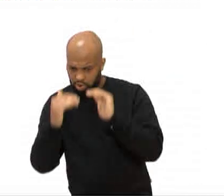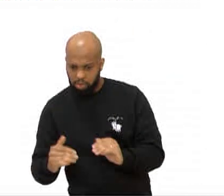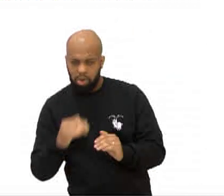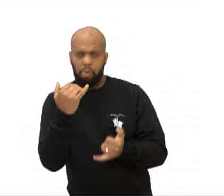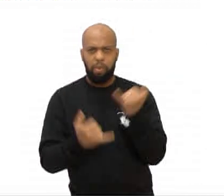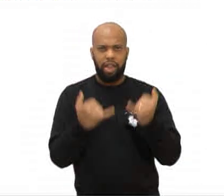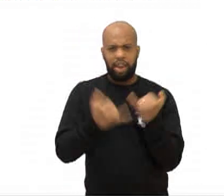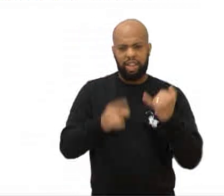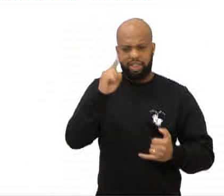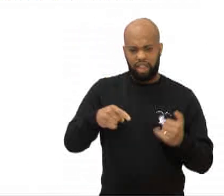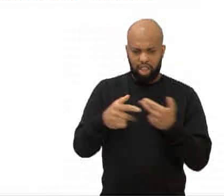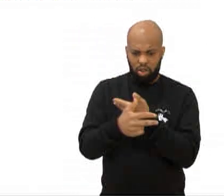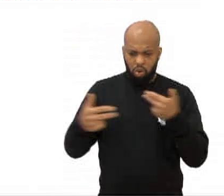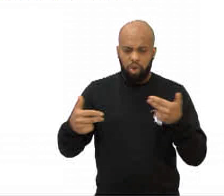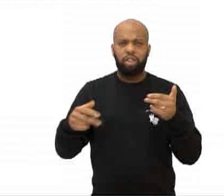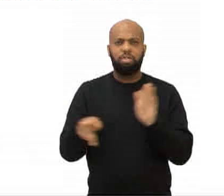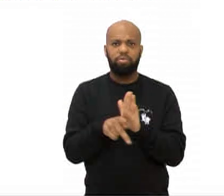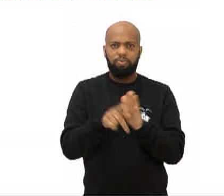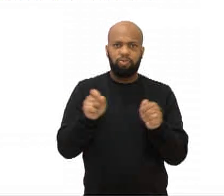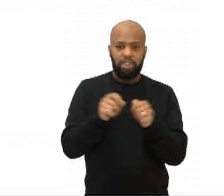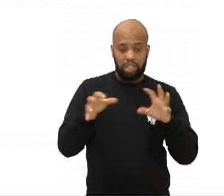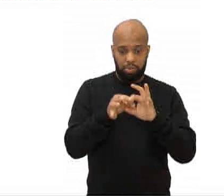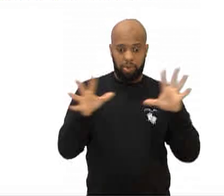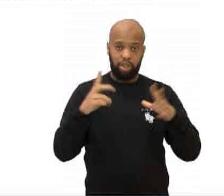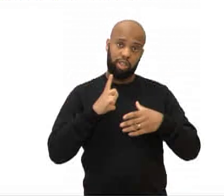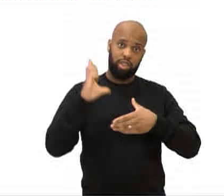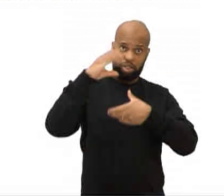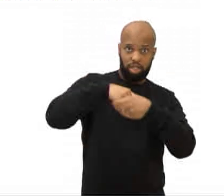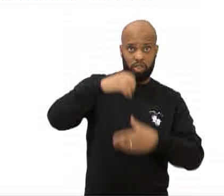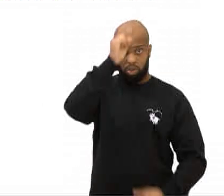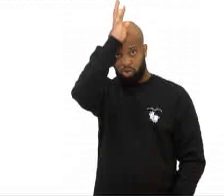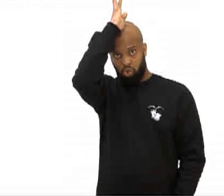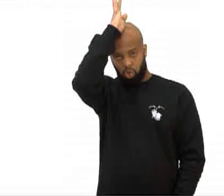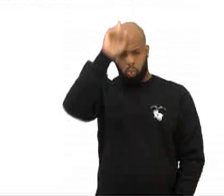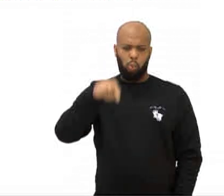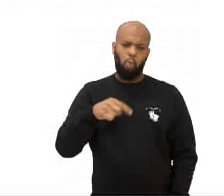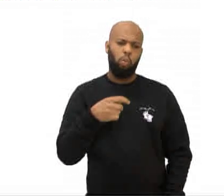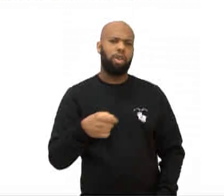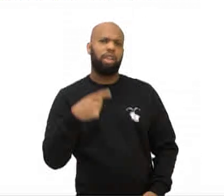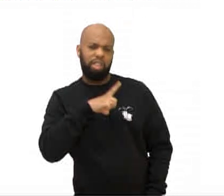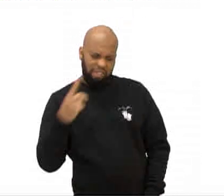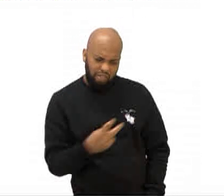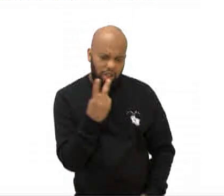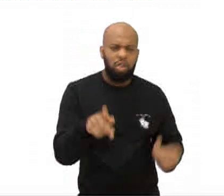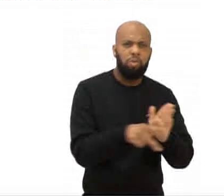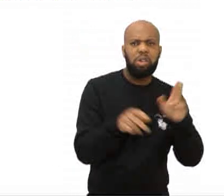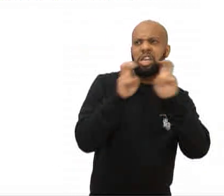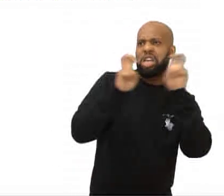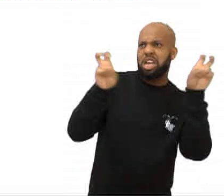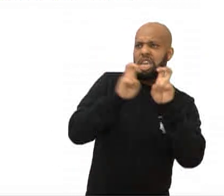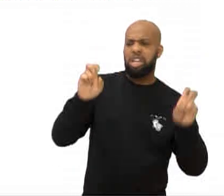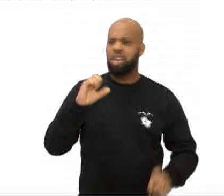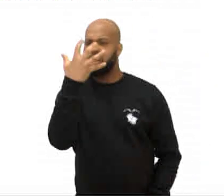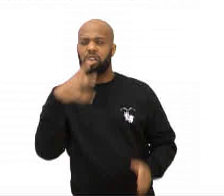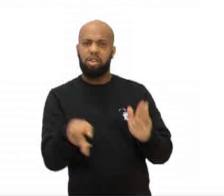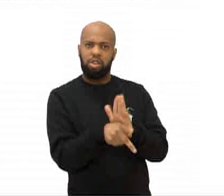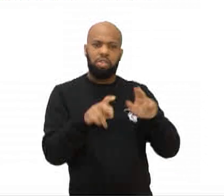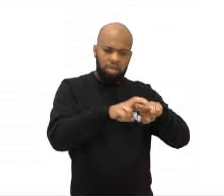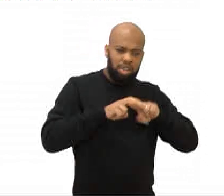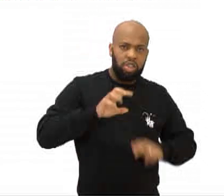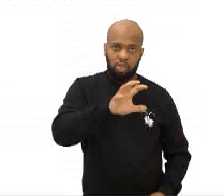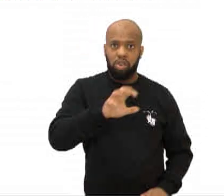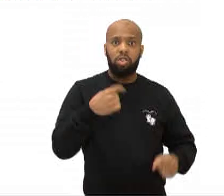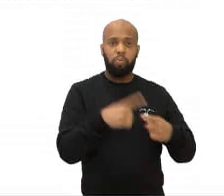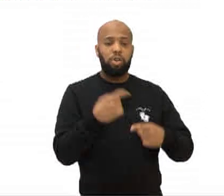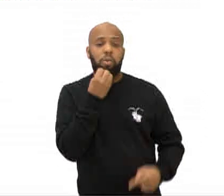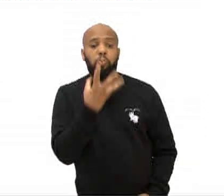liberdade em Roma. Consideram mais os rumores e os gritos que nasciam de tais tumultos que os bons